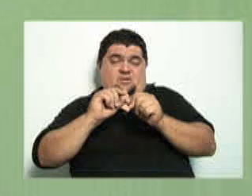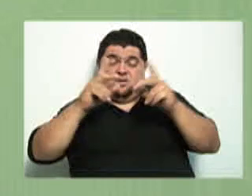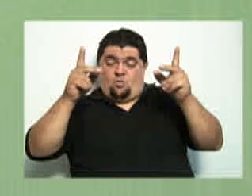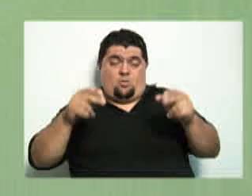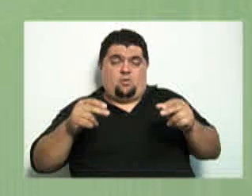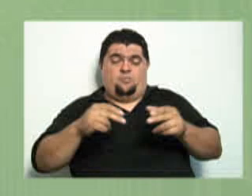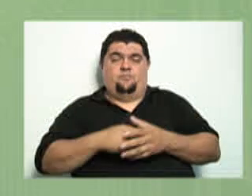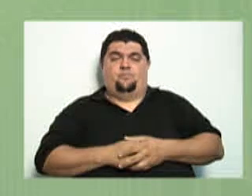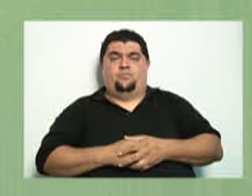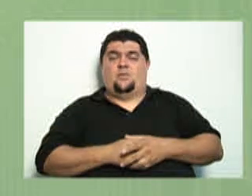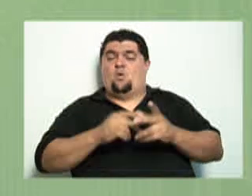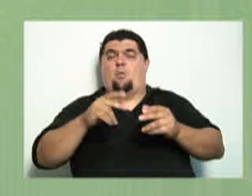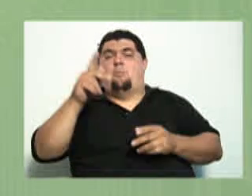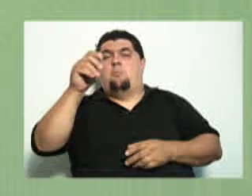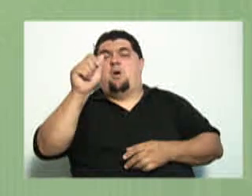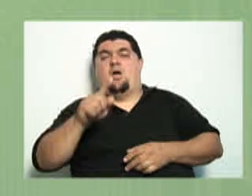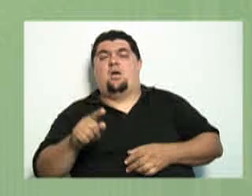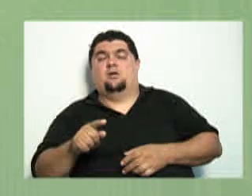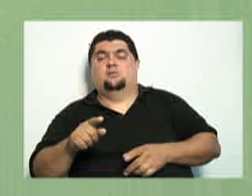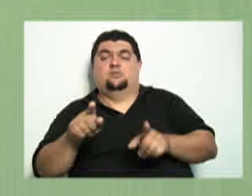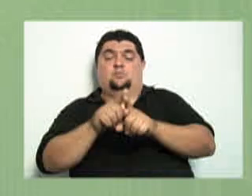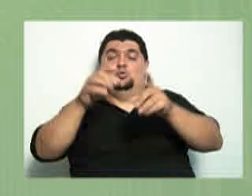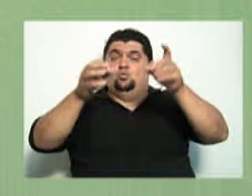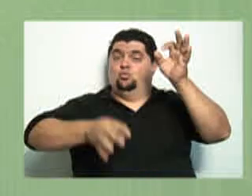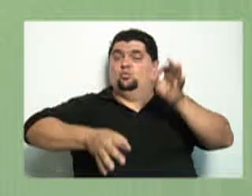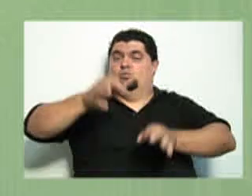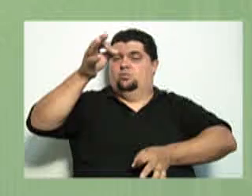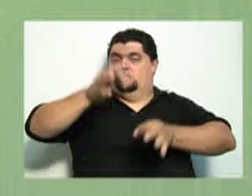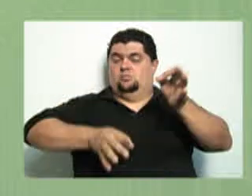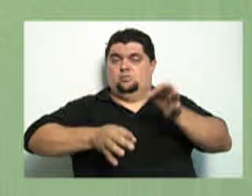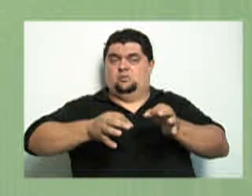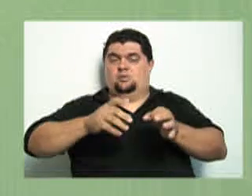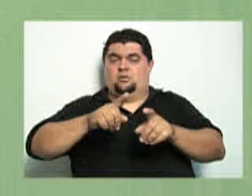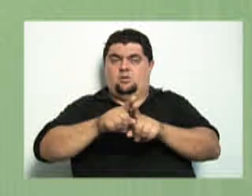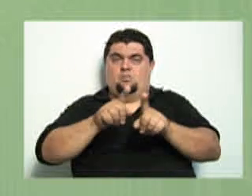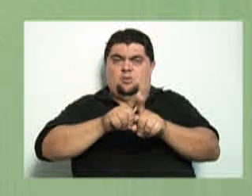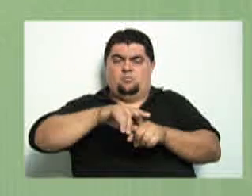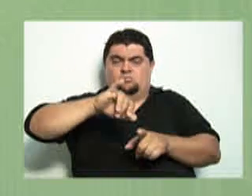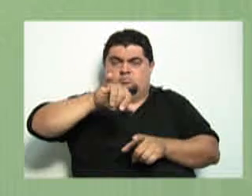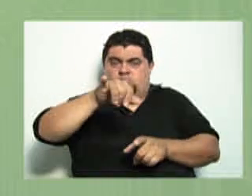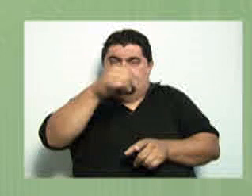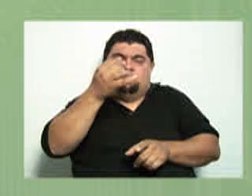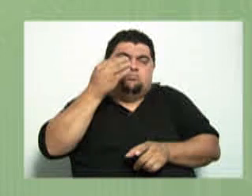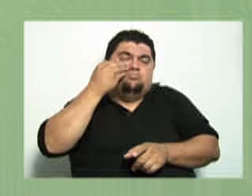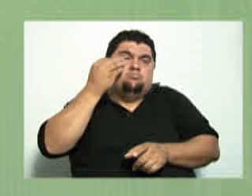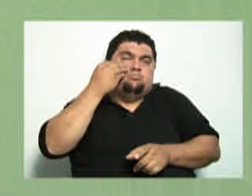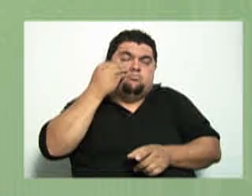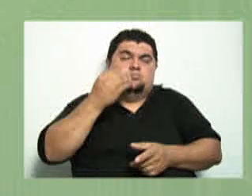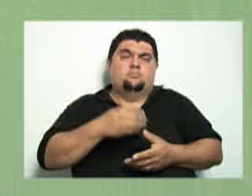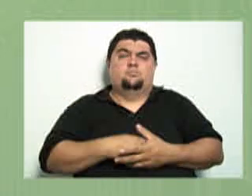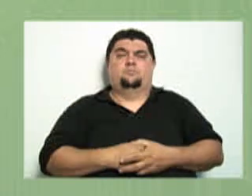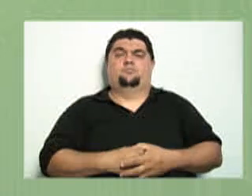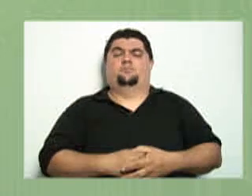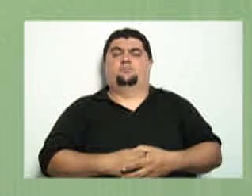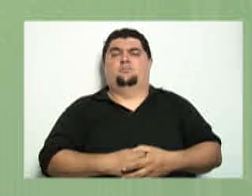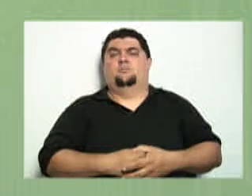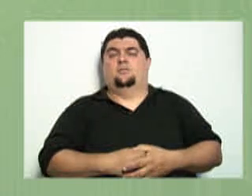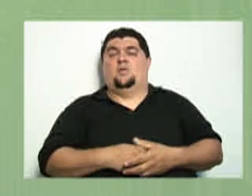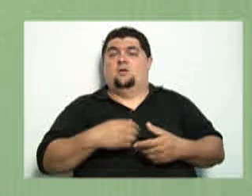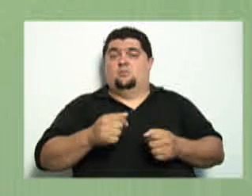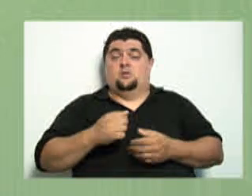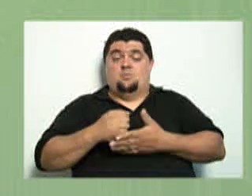situações de paz, justiça e oportunidades diversas. Isso é uma coisa que tem que